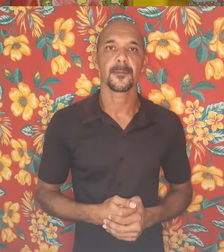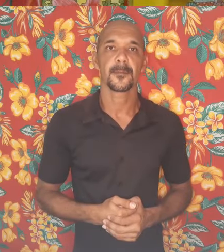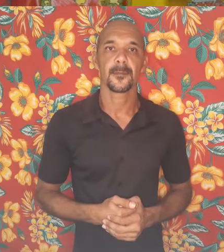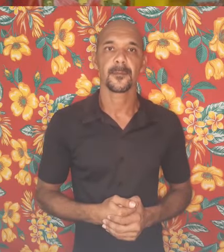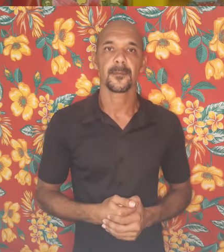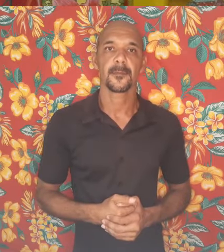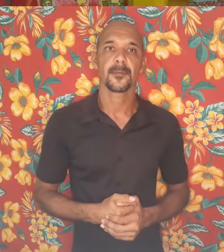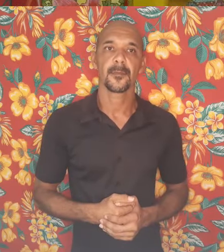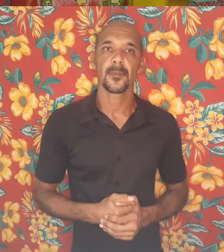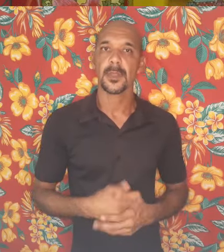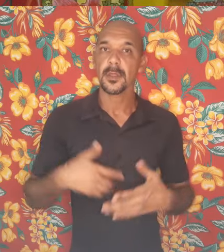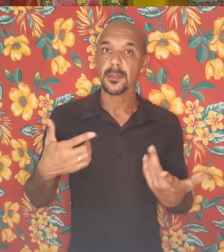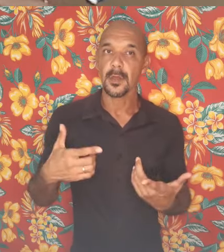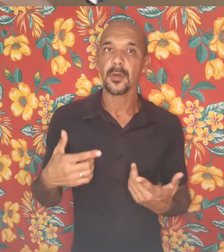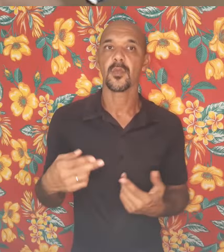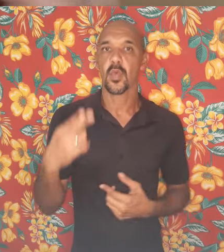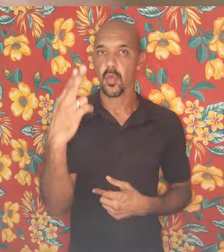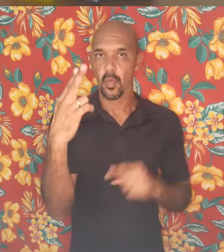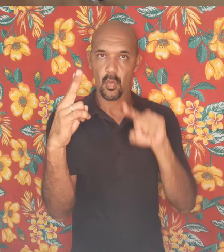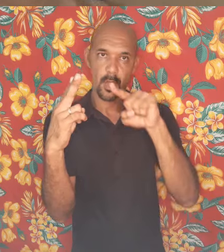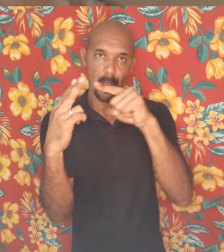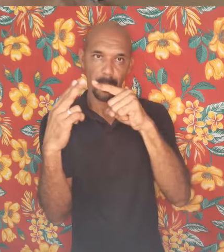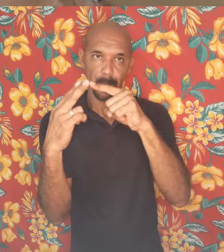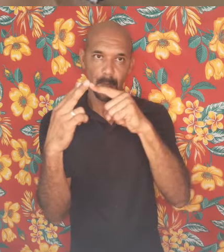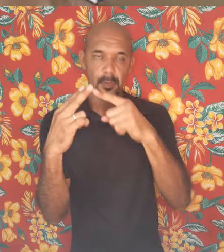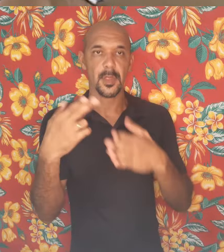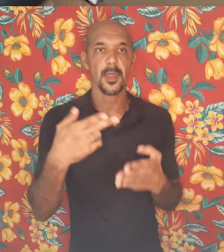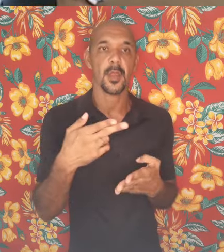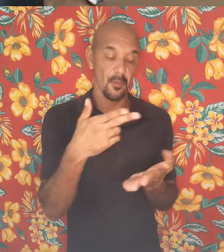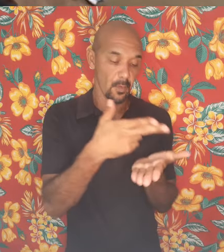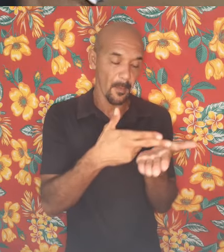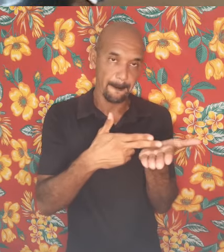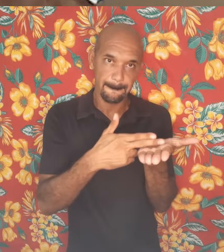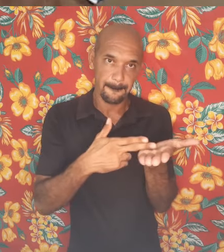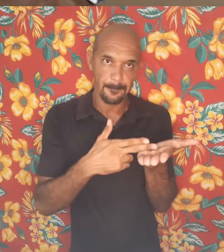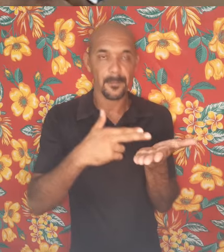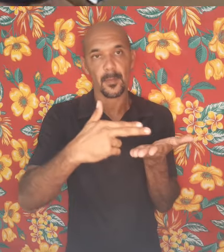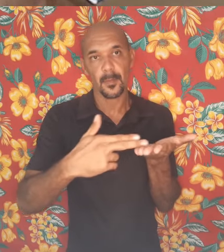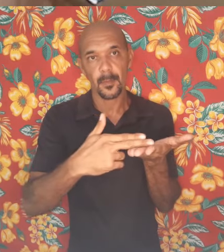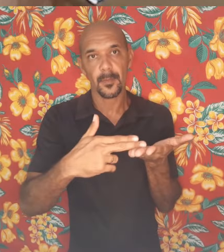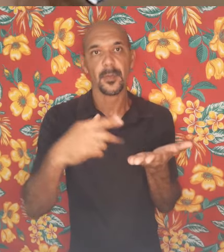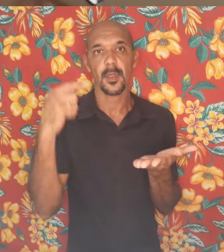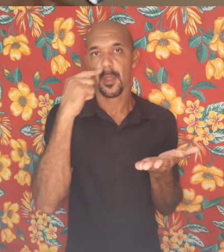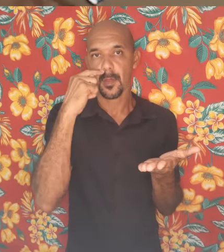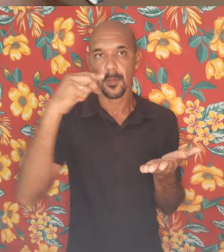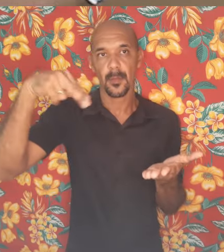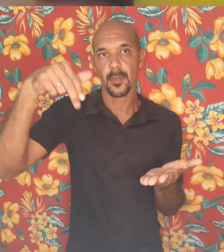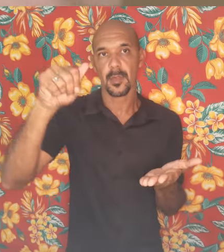Com a pontinha do estilete, eu vou marcar aqui embaixo do nariz,